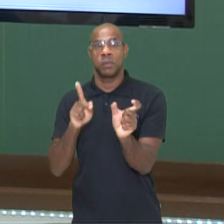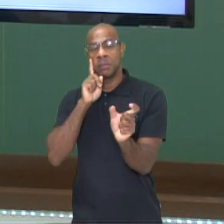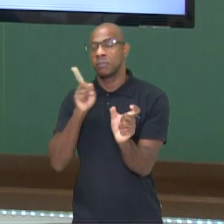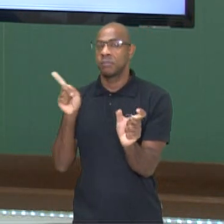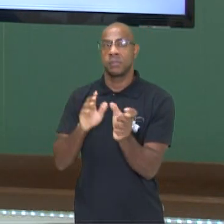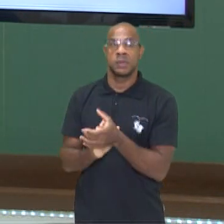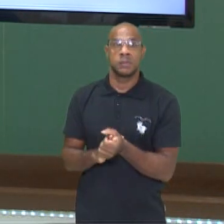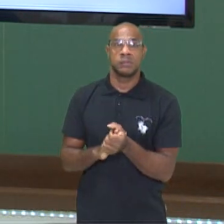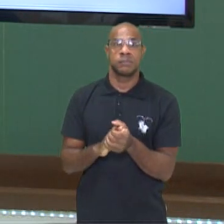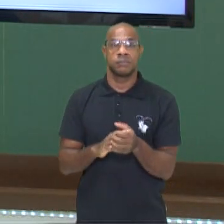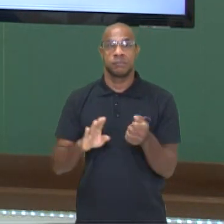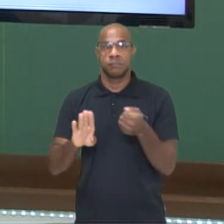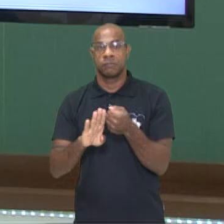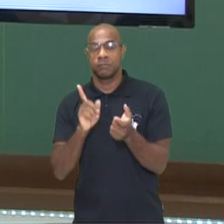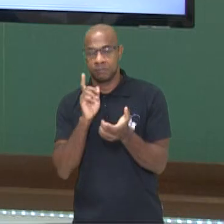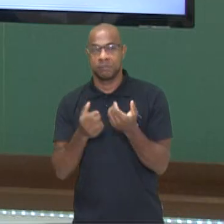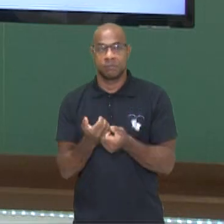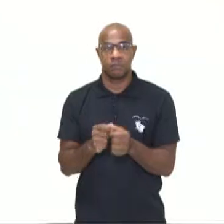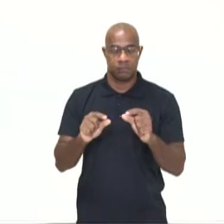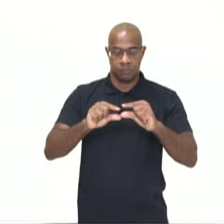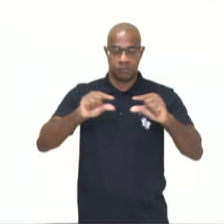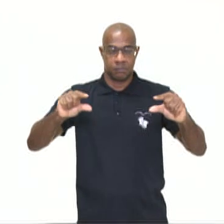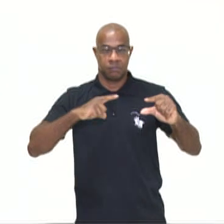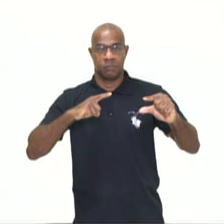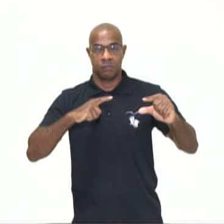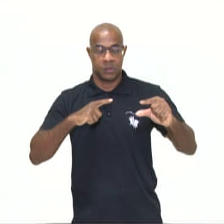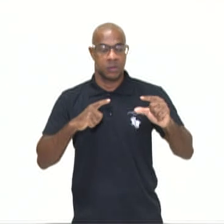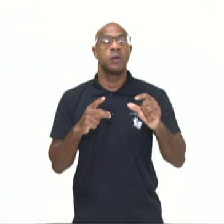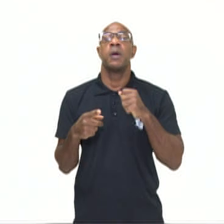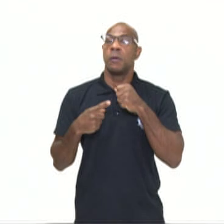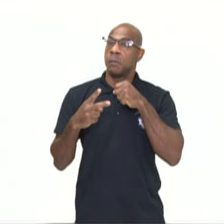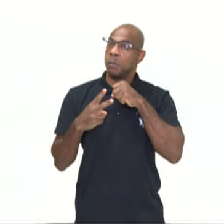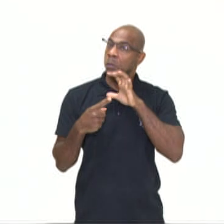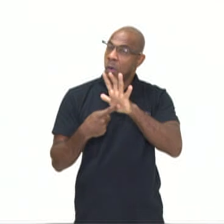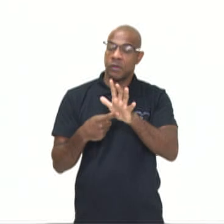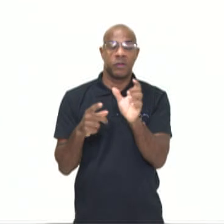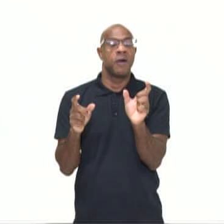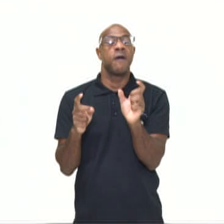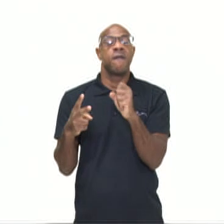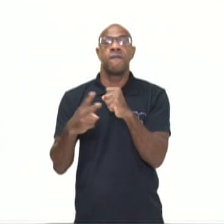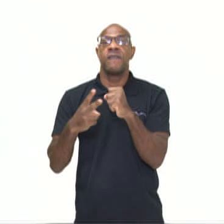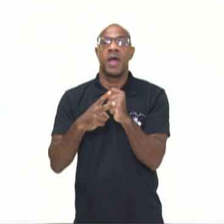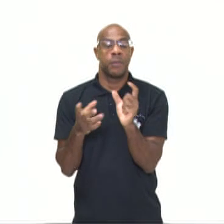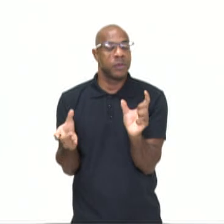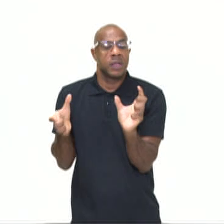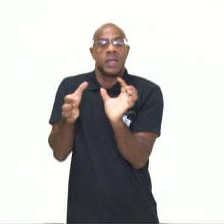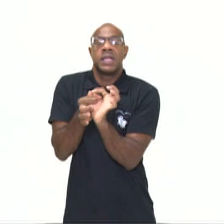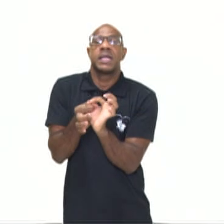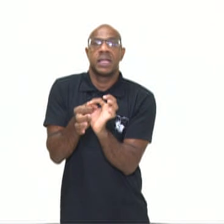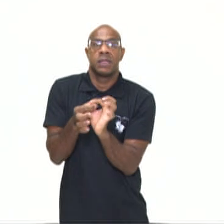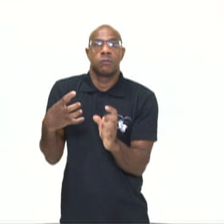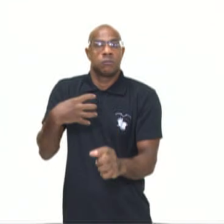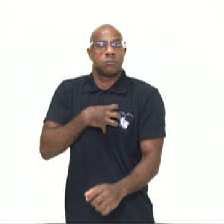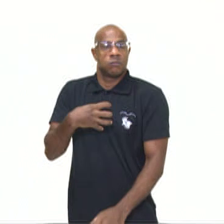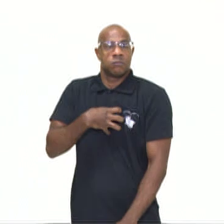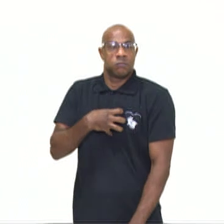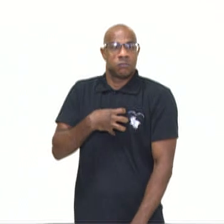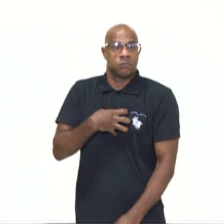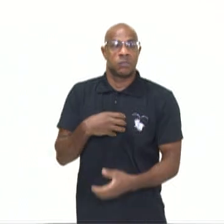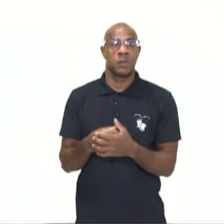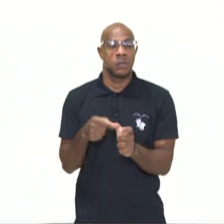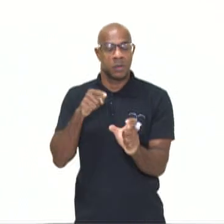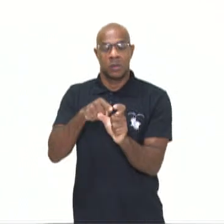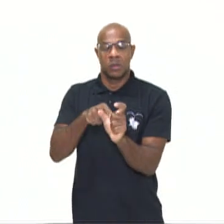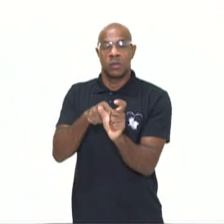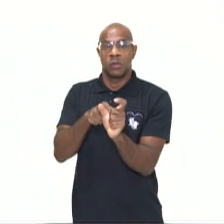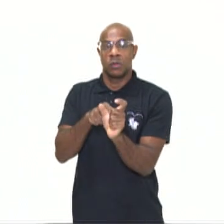em que as orações apresentam verbos de ligação, o predicado recebe o nome de predicado nominal, pois o núcleo é um